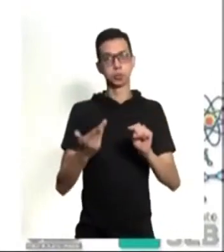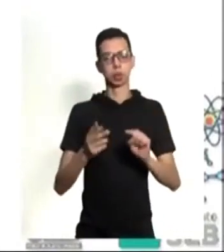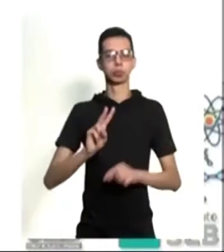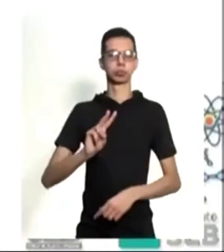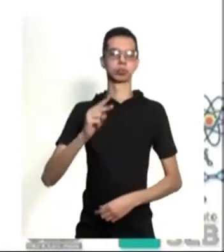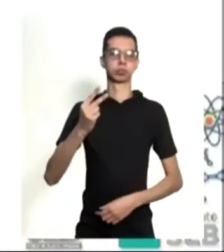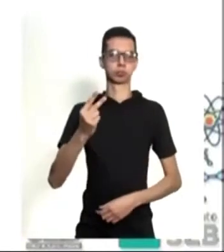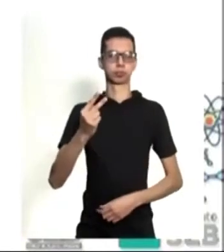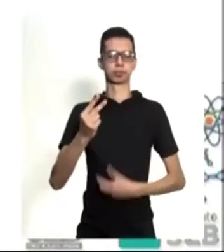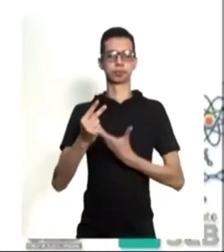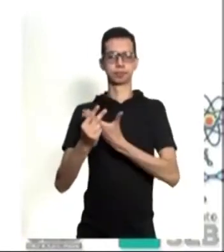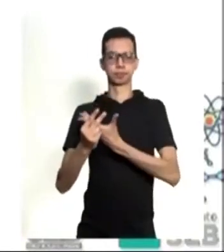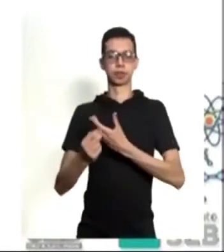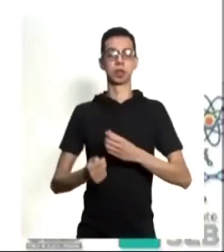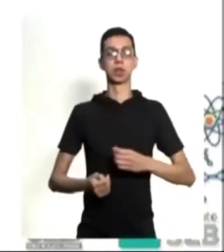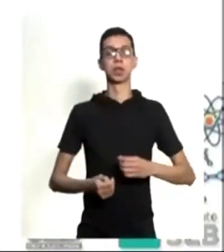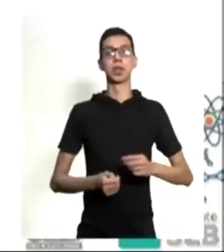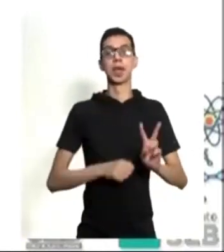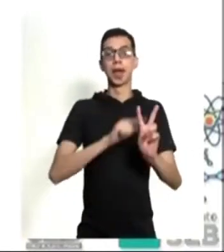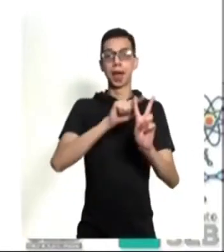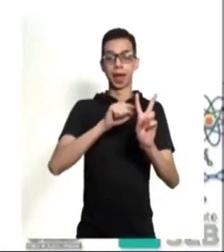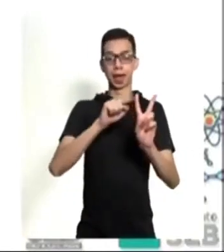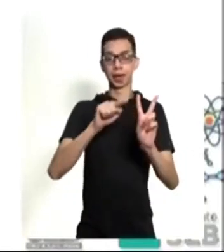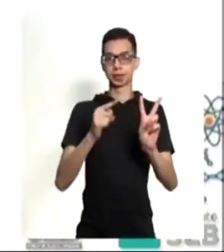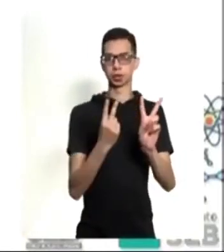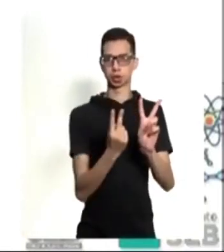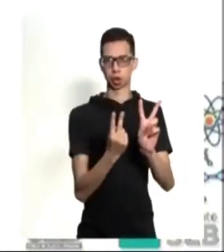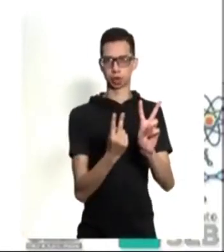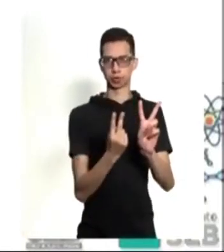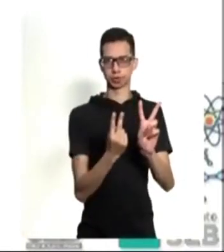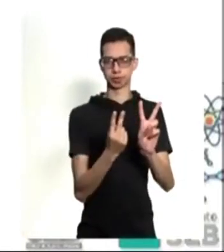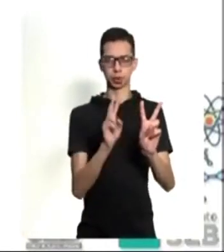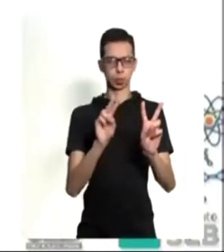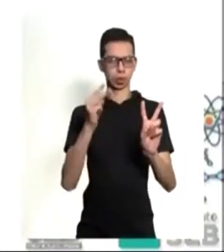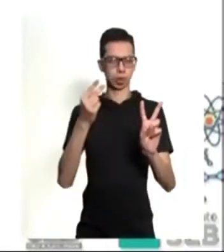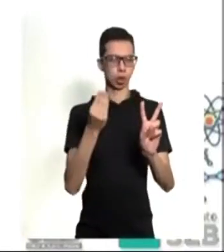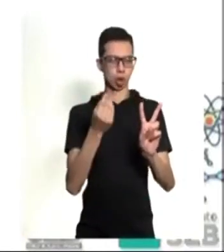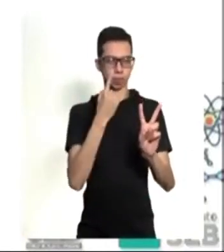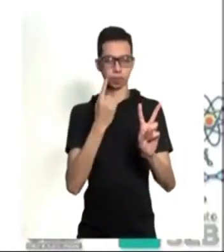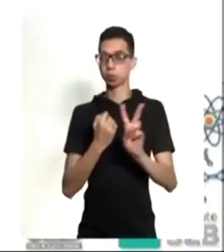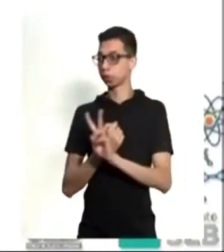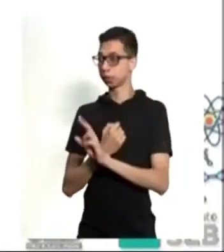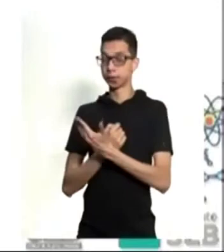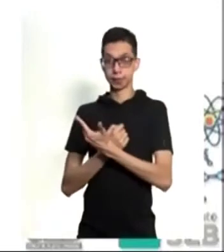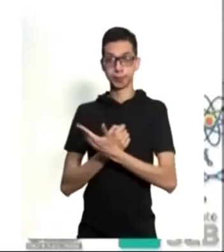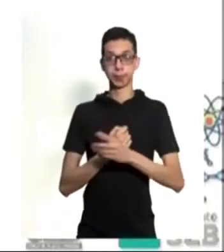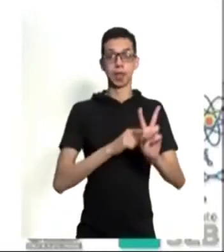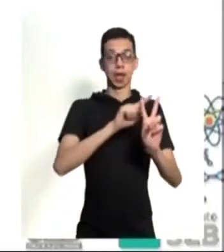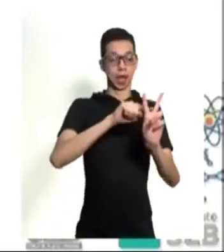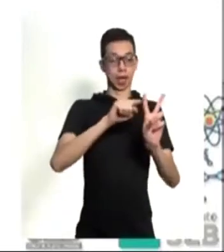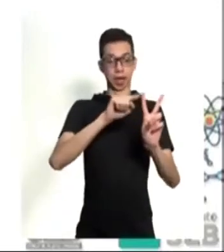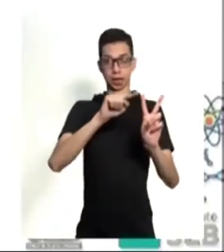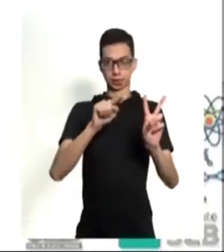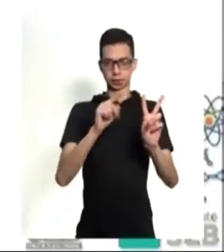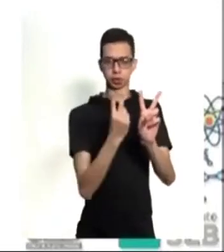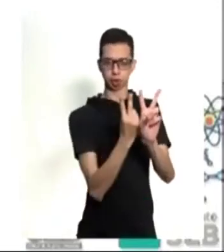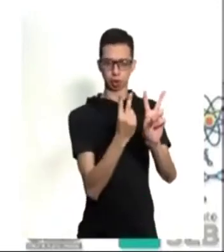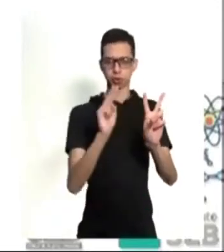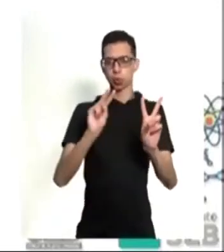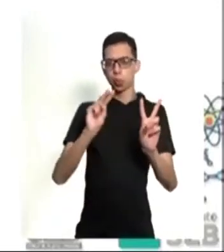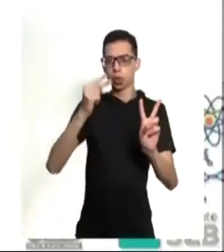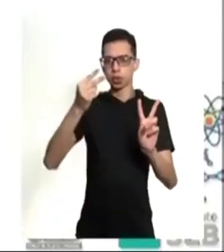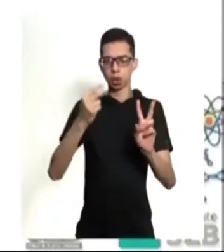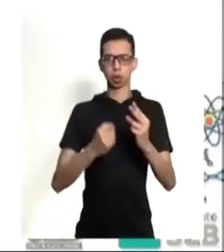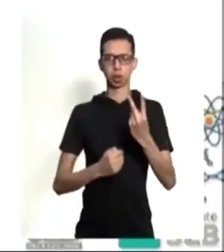essa continha, A raiz de 2 ao quadrado vai ficar assim, ó. Raiz de 2 ao quadrado é 2. A ao quadrado é